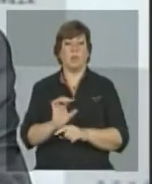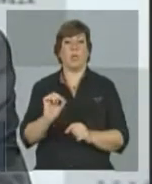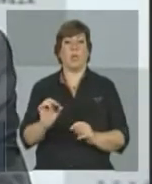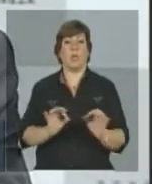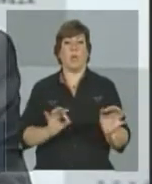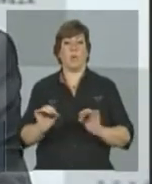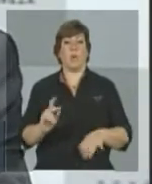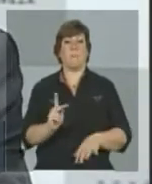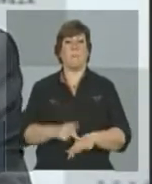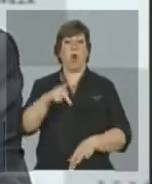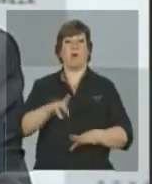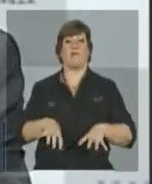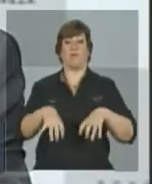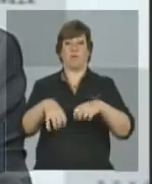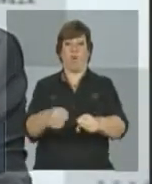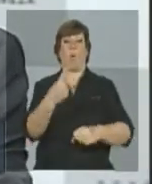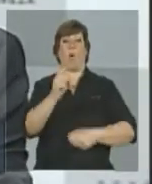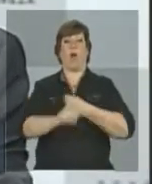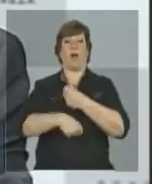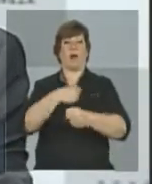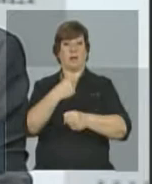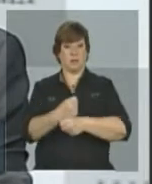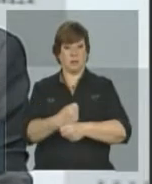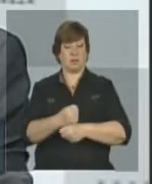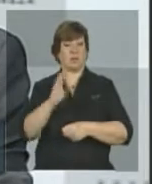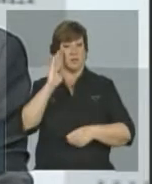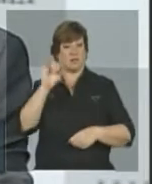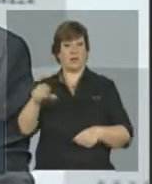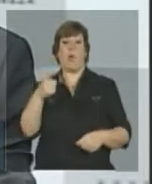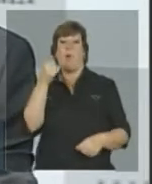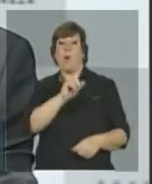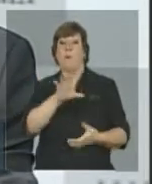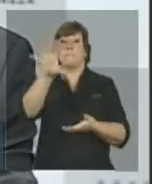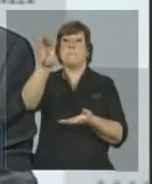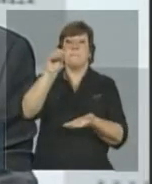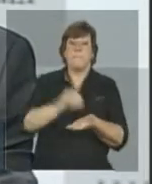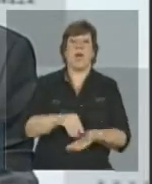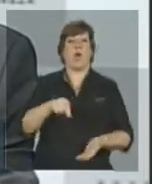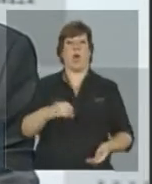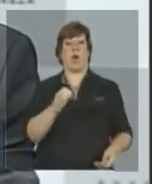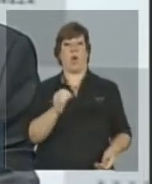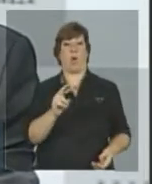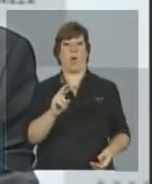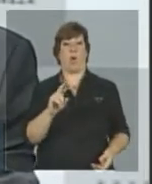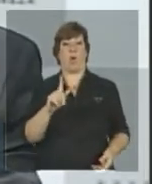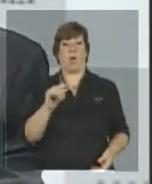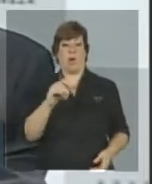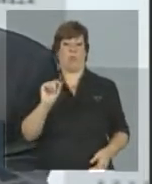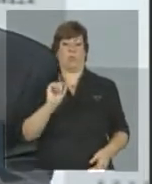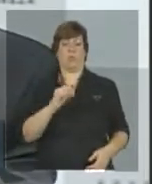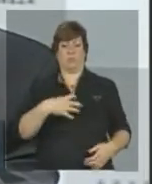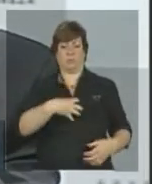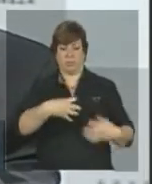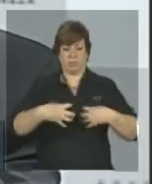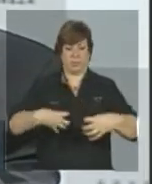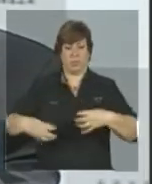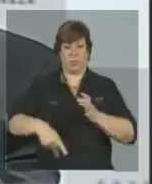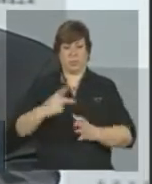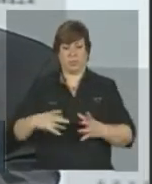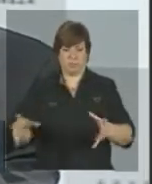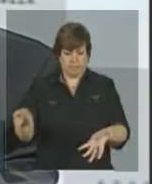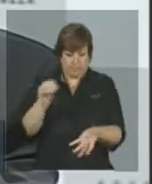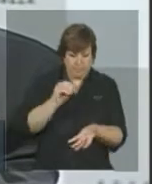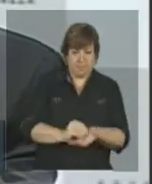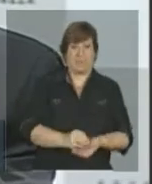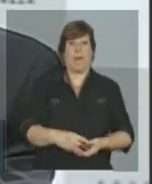de pós-graduação de um ano em captação de órgãos, para que as pessoas que têm, depois da sua formação profissional,